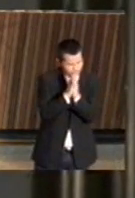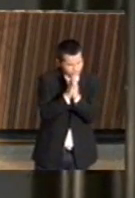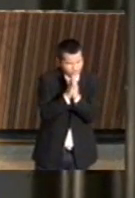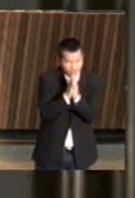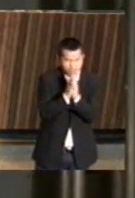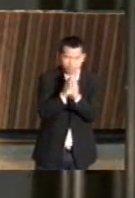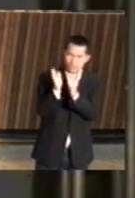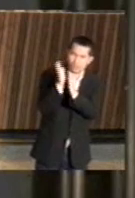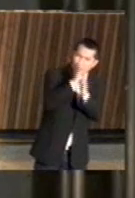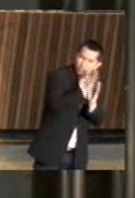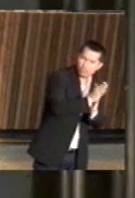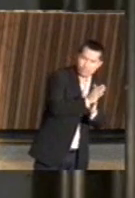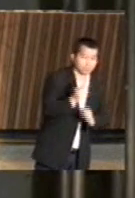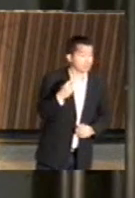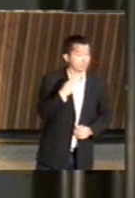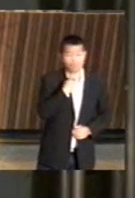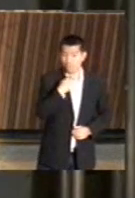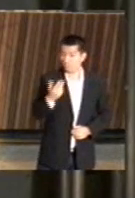mostrando a urgência.